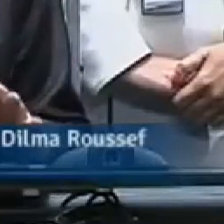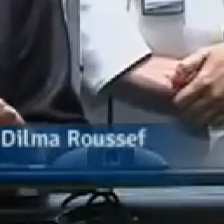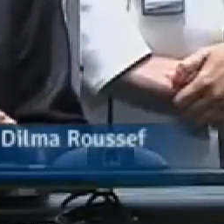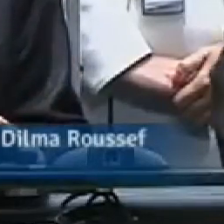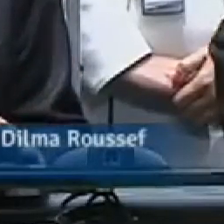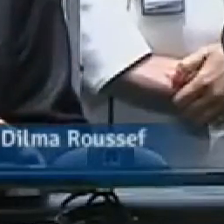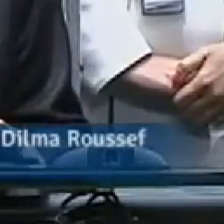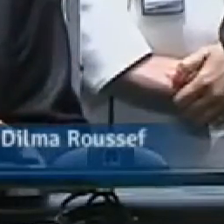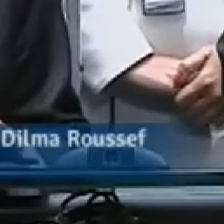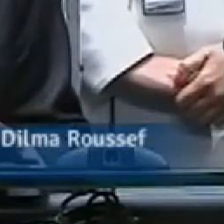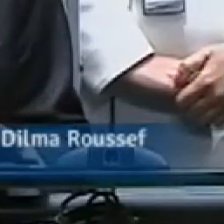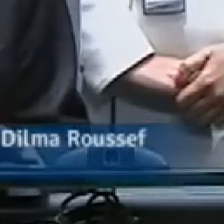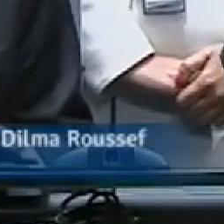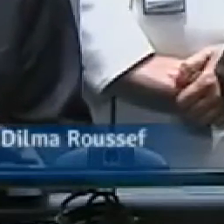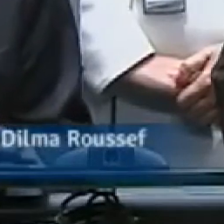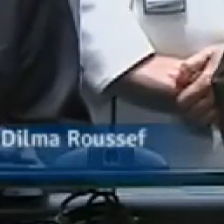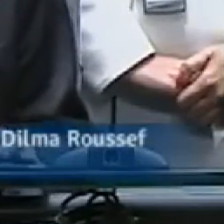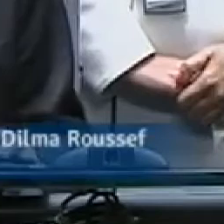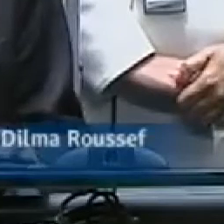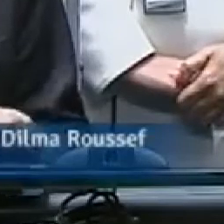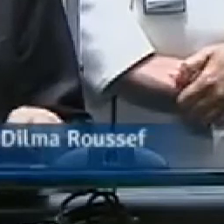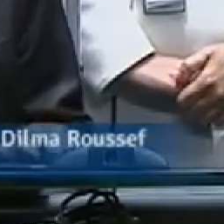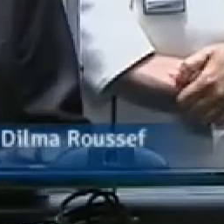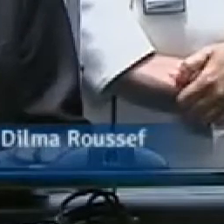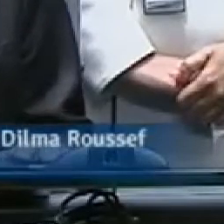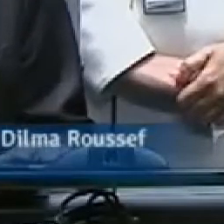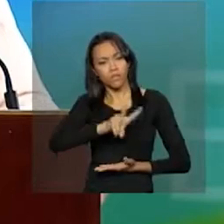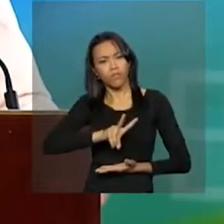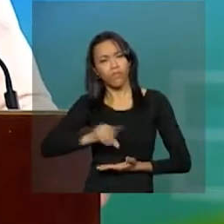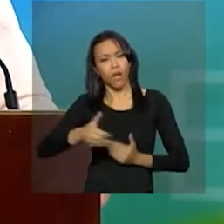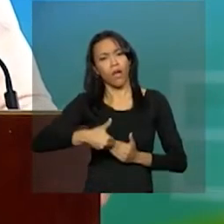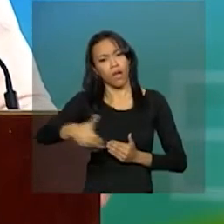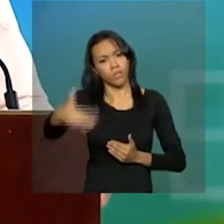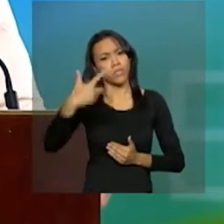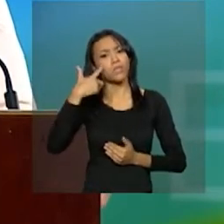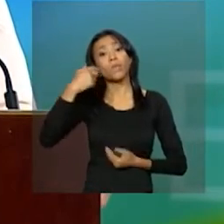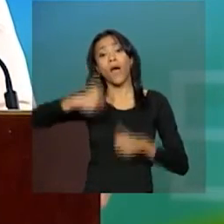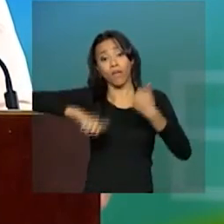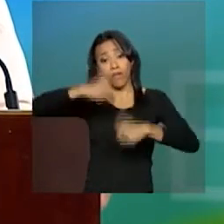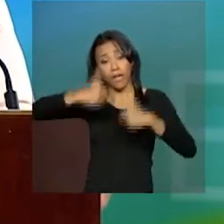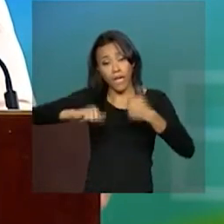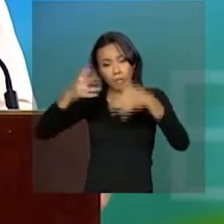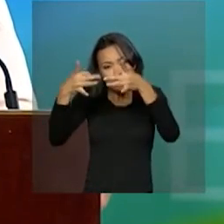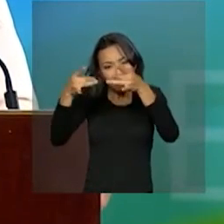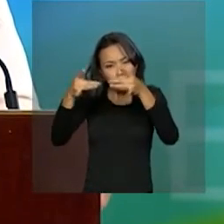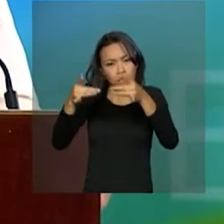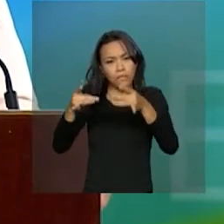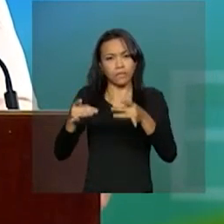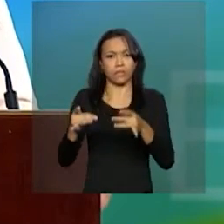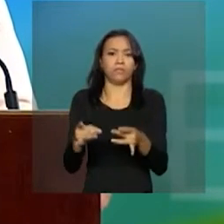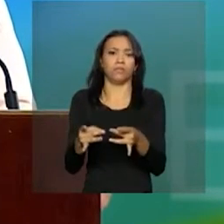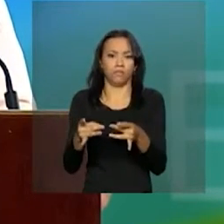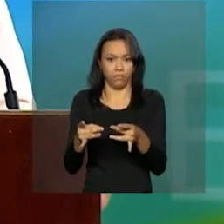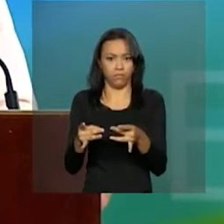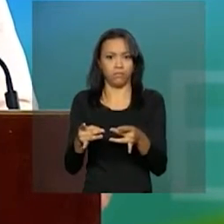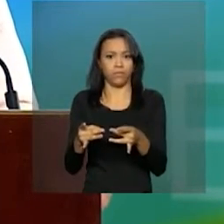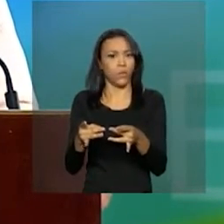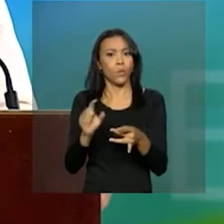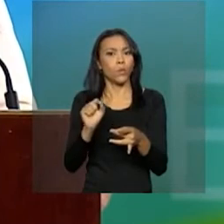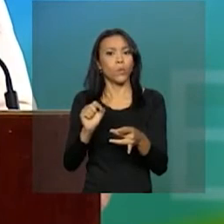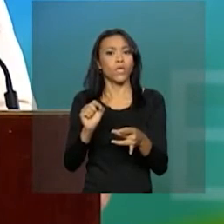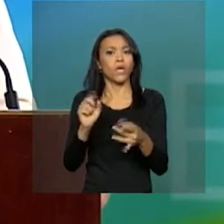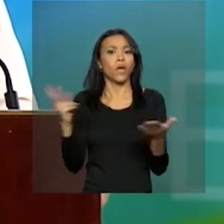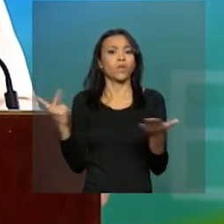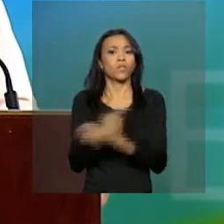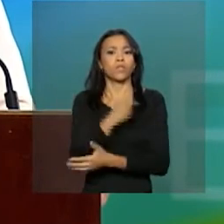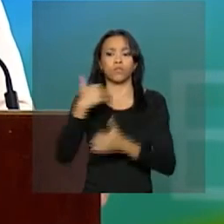do processo de impeachment da presidente Dilma Rousseff. Ela ficará afastada do cargo por até 180 dias,